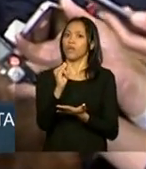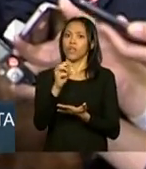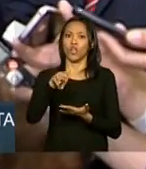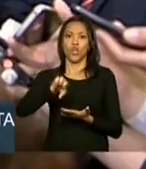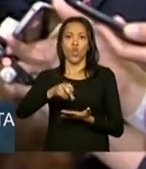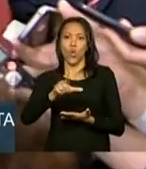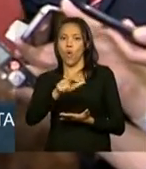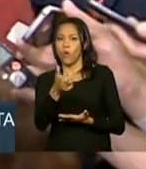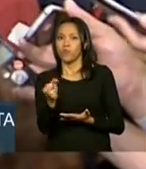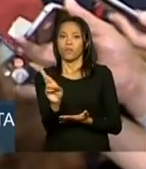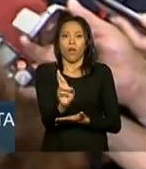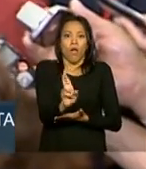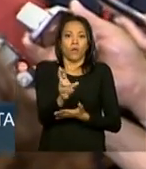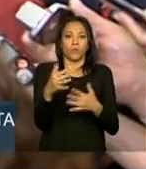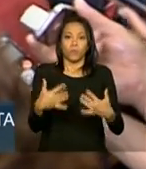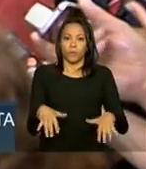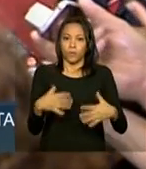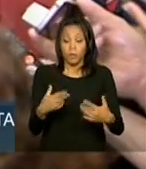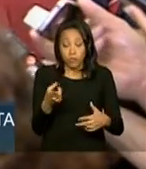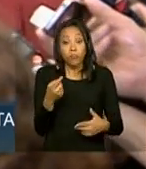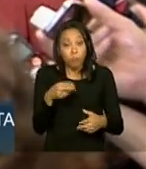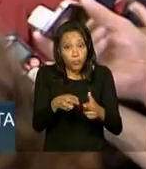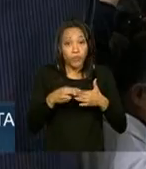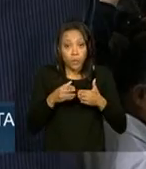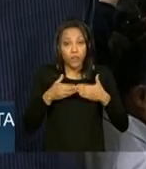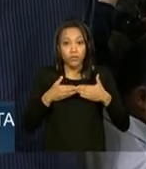teremos. Por isso, eu quero dizer para vocês,